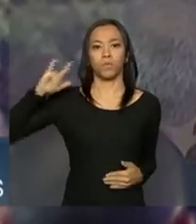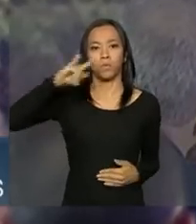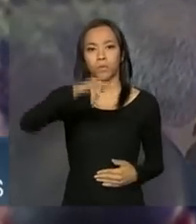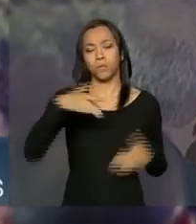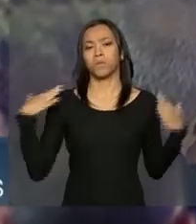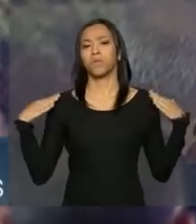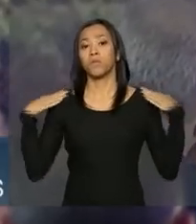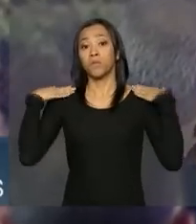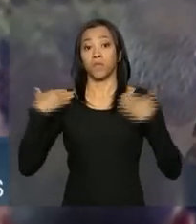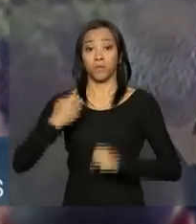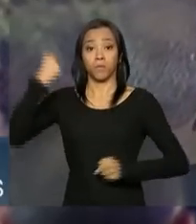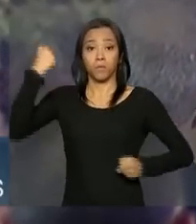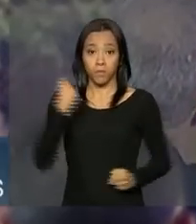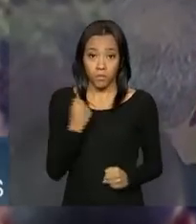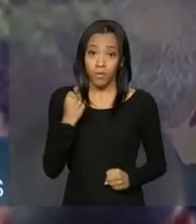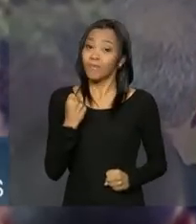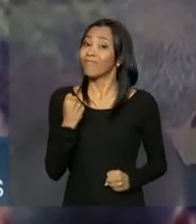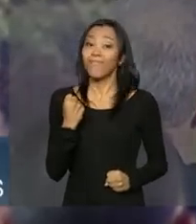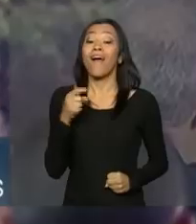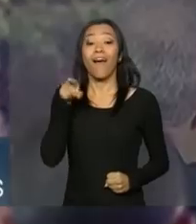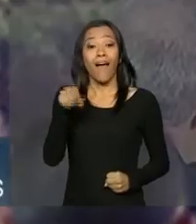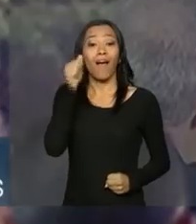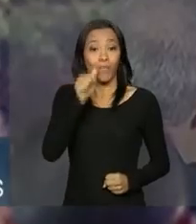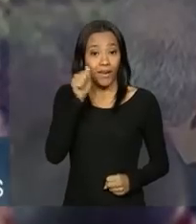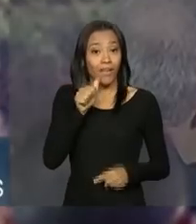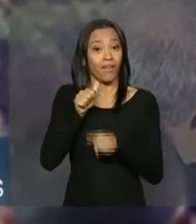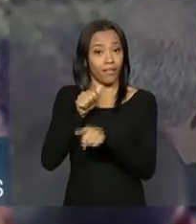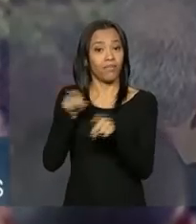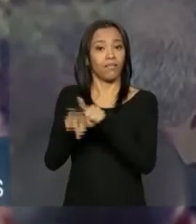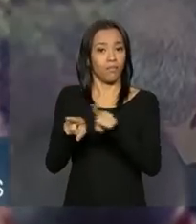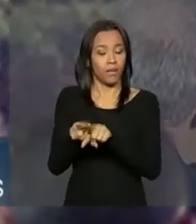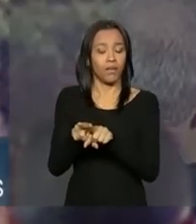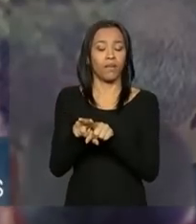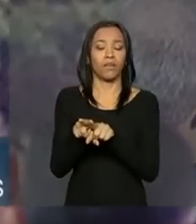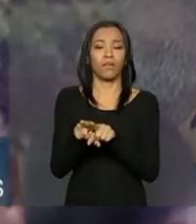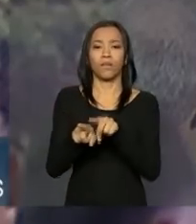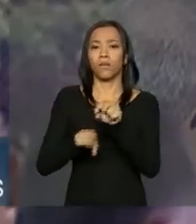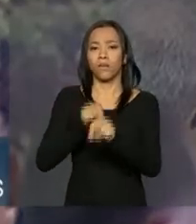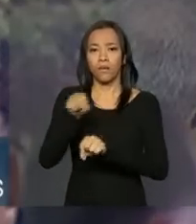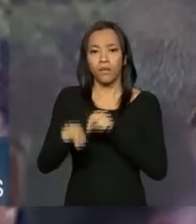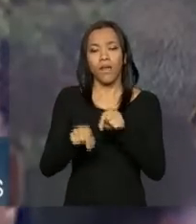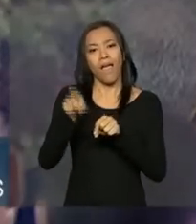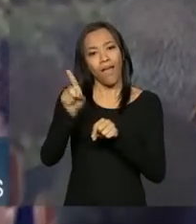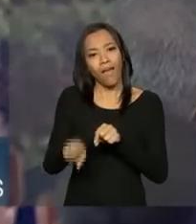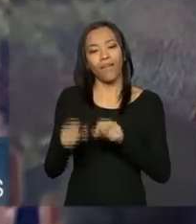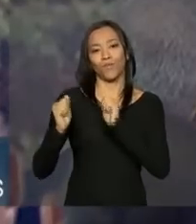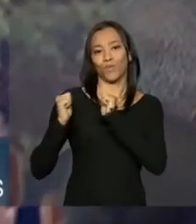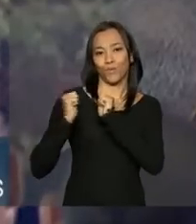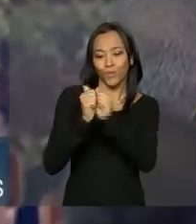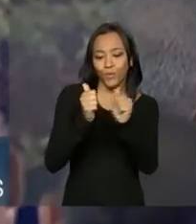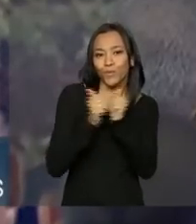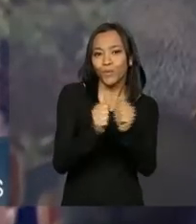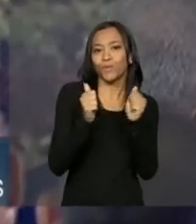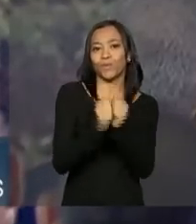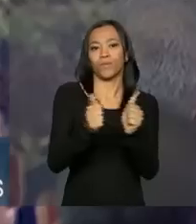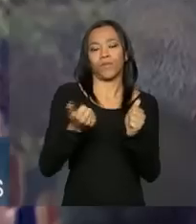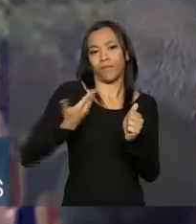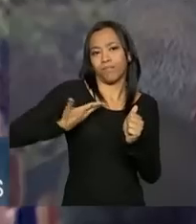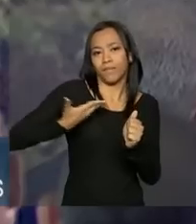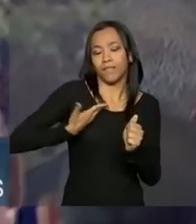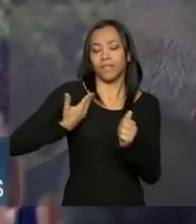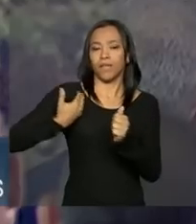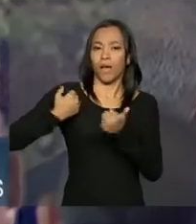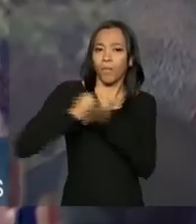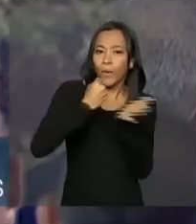aí, a mulher desempenha, tanto como companheira, amiga,